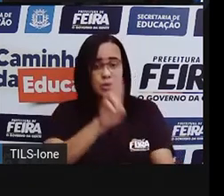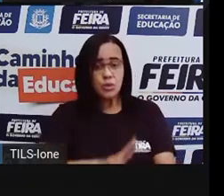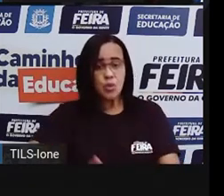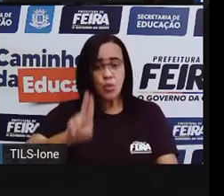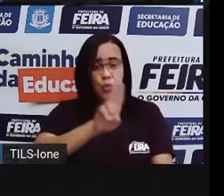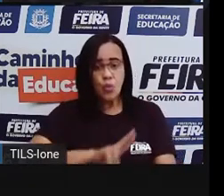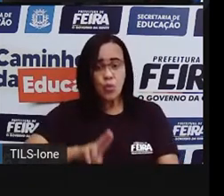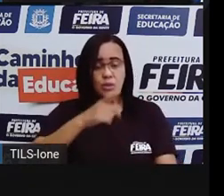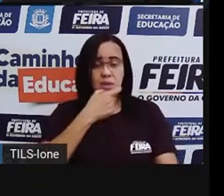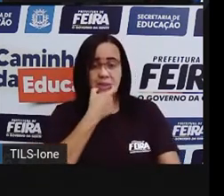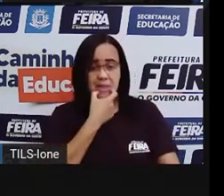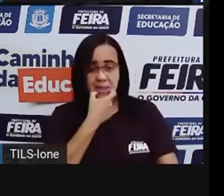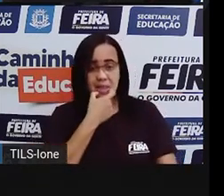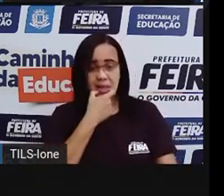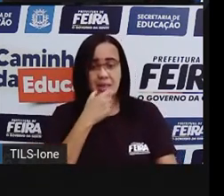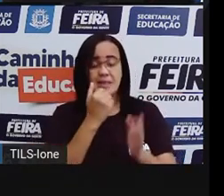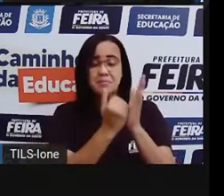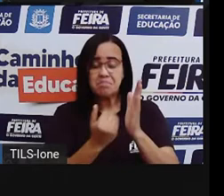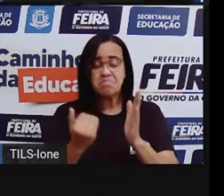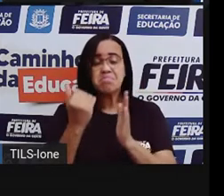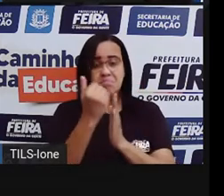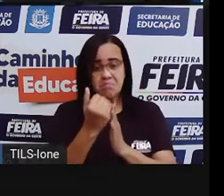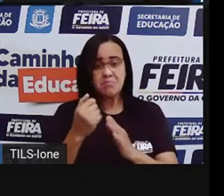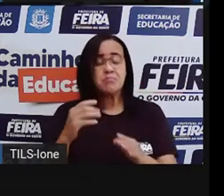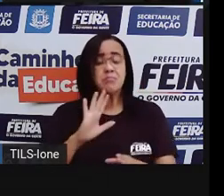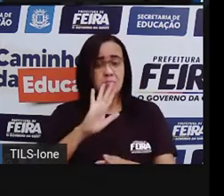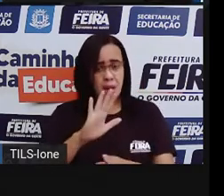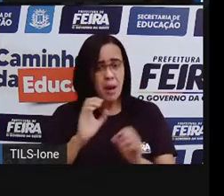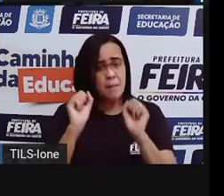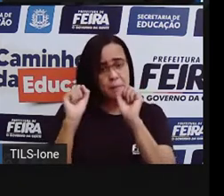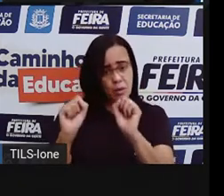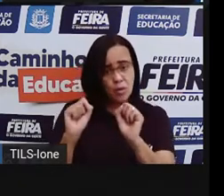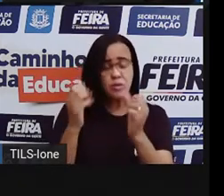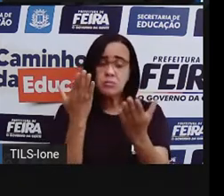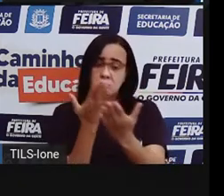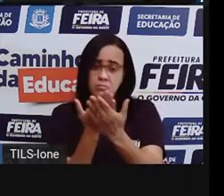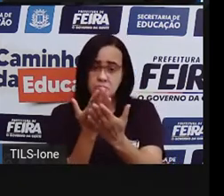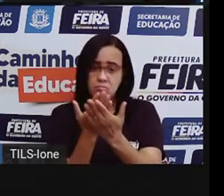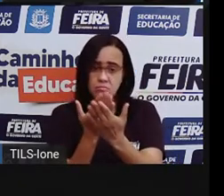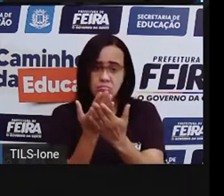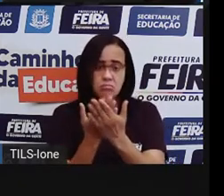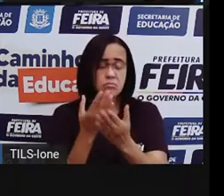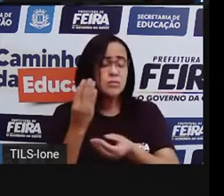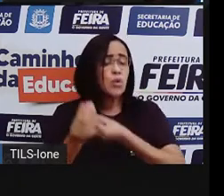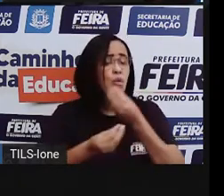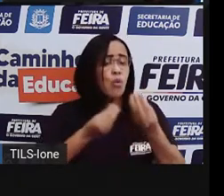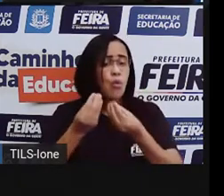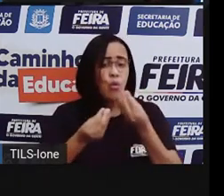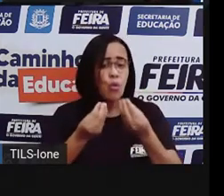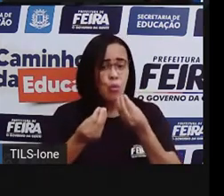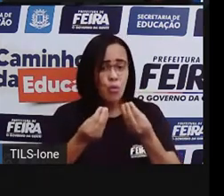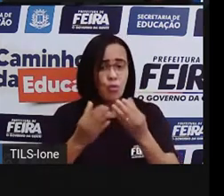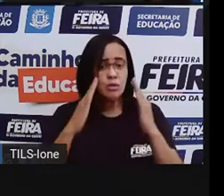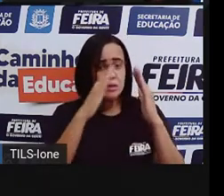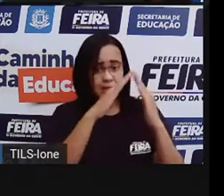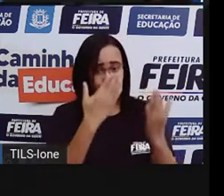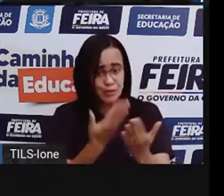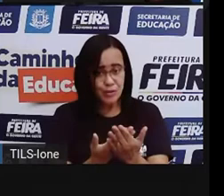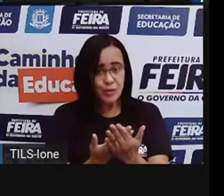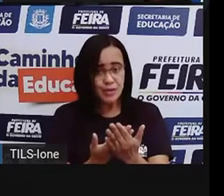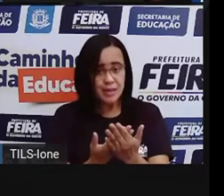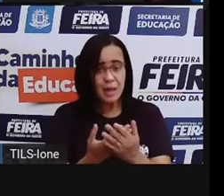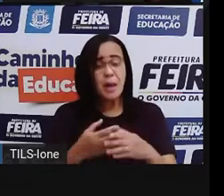inglesa, mas de outra forma, a gente precisa estudar ela na escola e utilizar essa língua para poder se comunicar com pessoas de outros